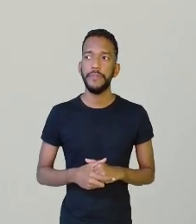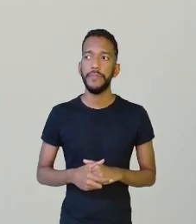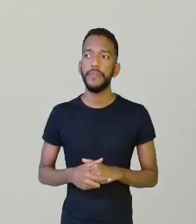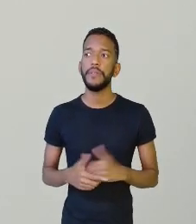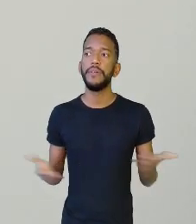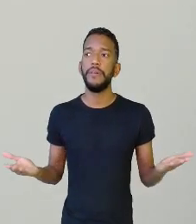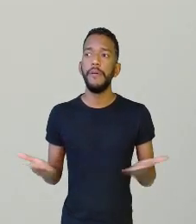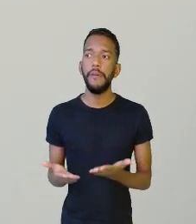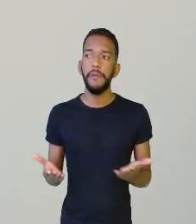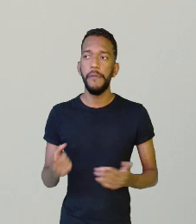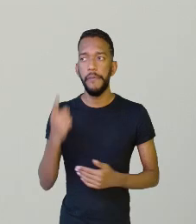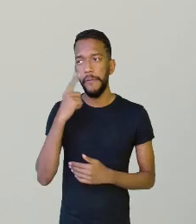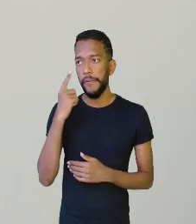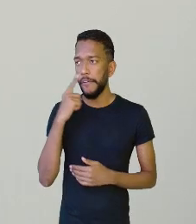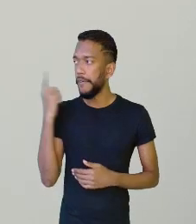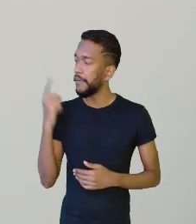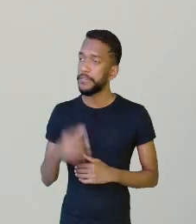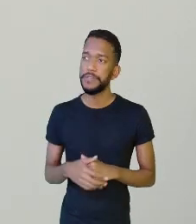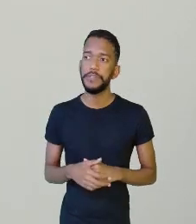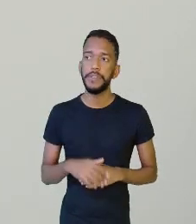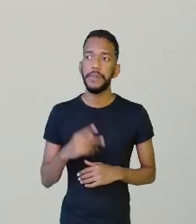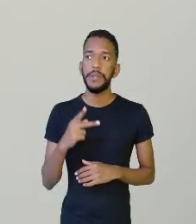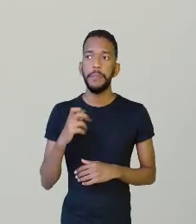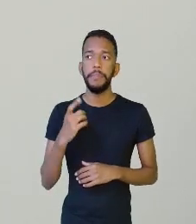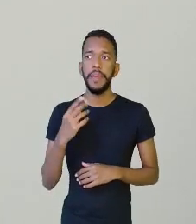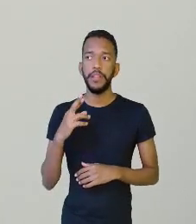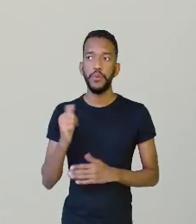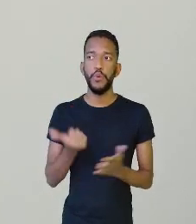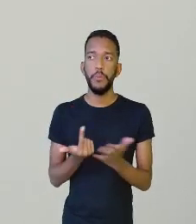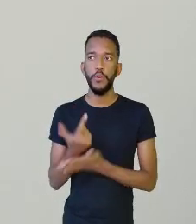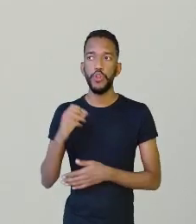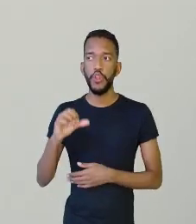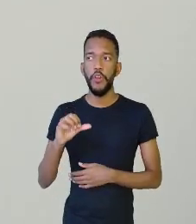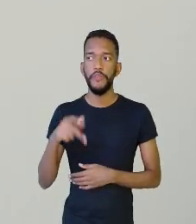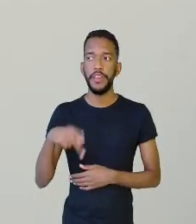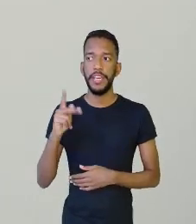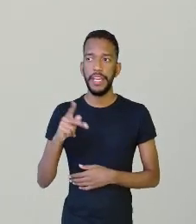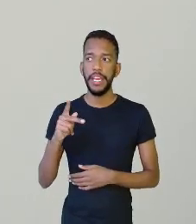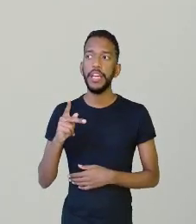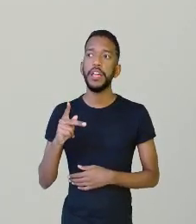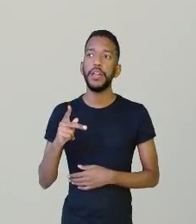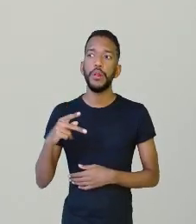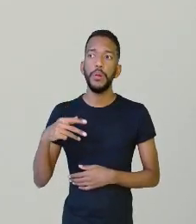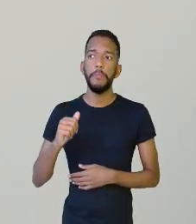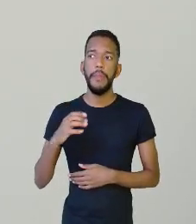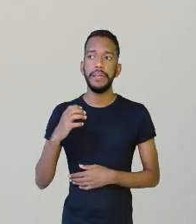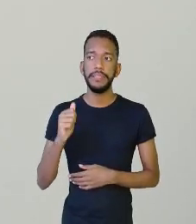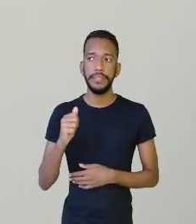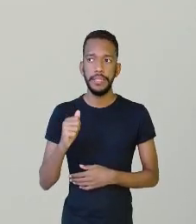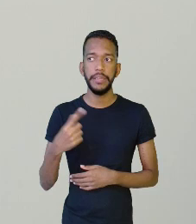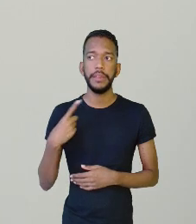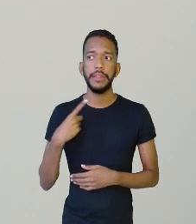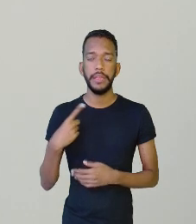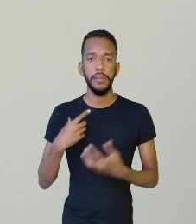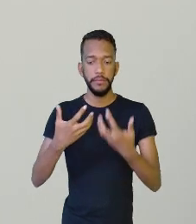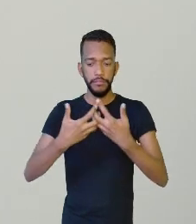Eu tenho aqui, Pedro comprou 9 quilos de maçã. Ele tem 2 caixas. Dividindo